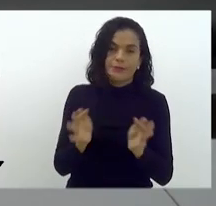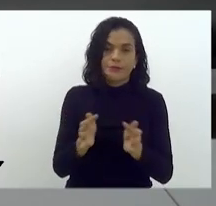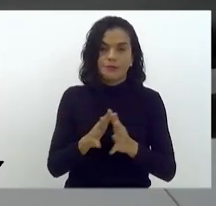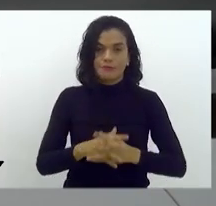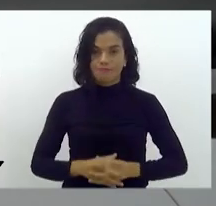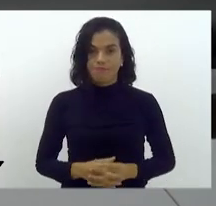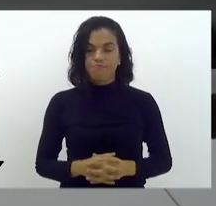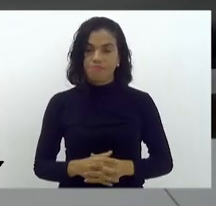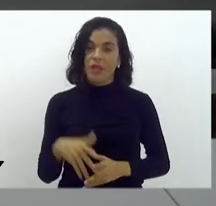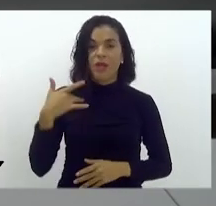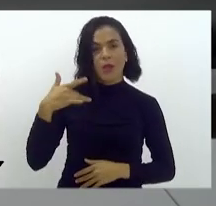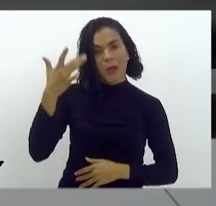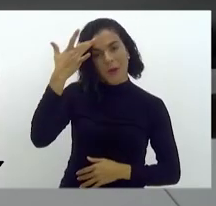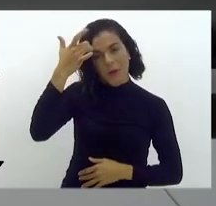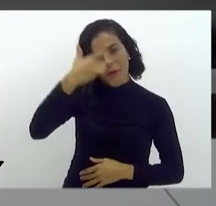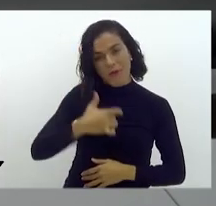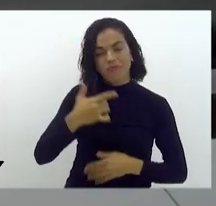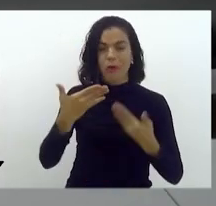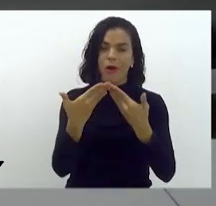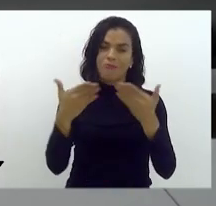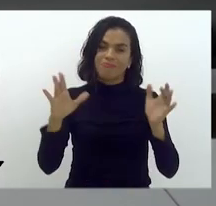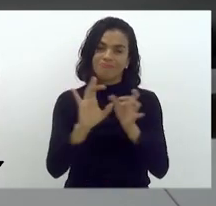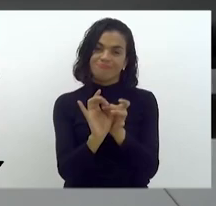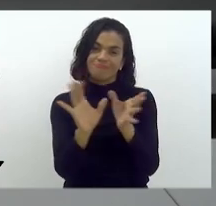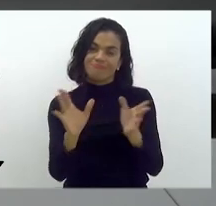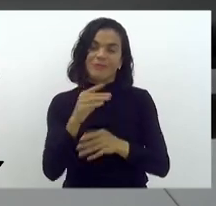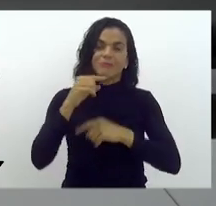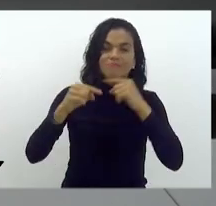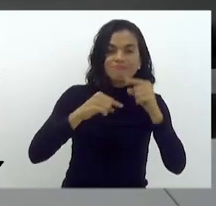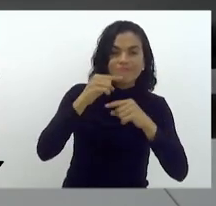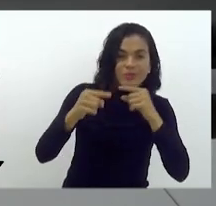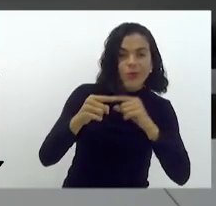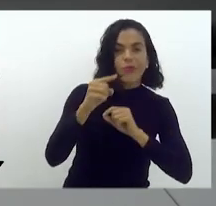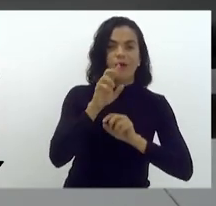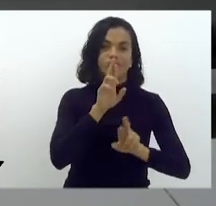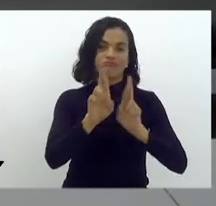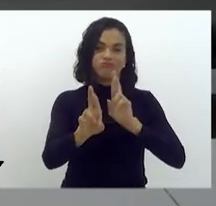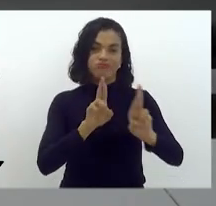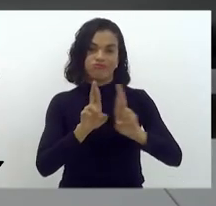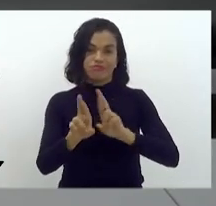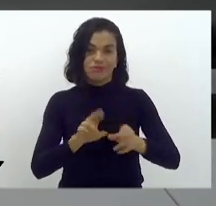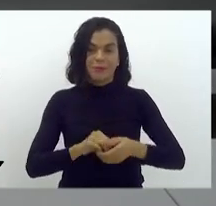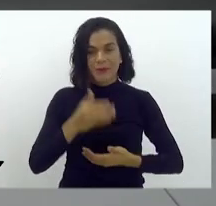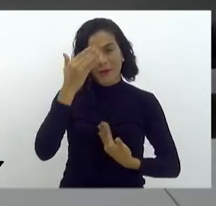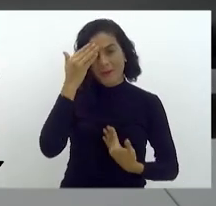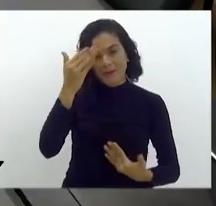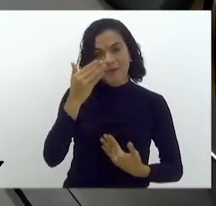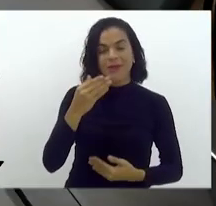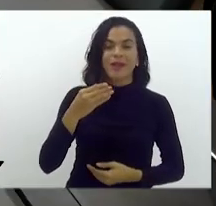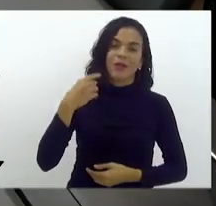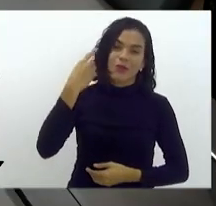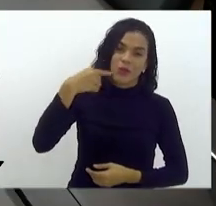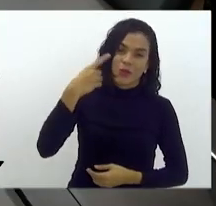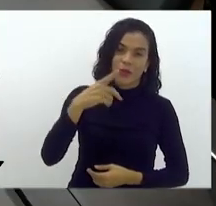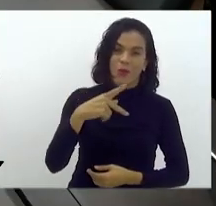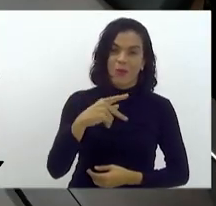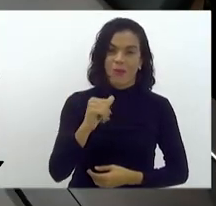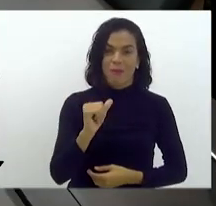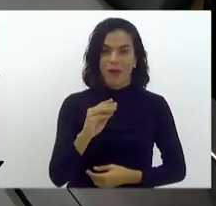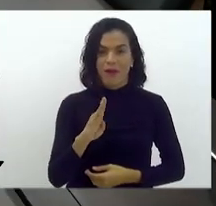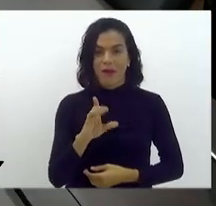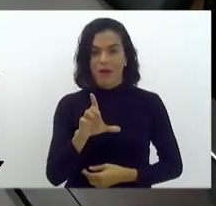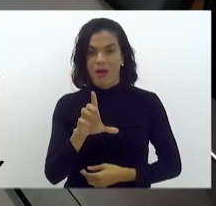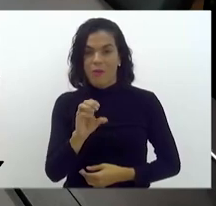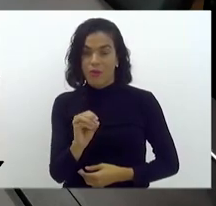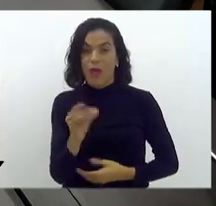e claro estou aqui aberto a qualquer esclarecimento dúvida que os senhores tenham obrigada doutor Pablo eu vou então passar para